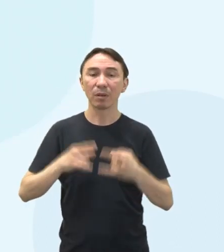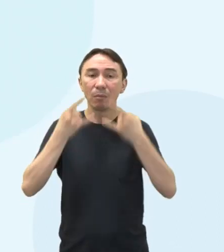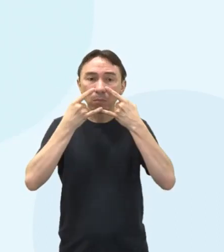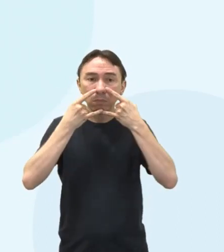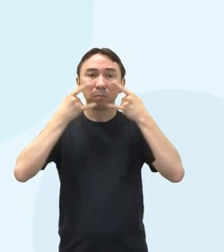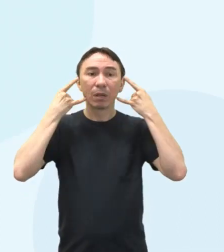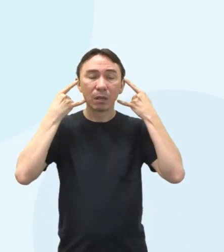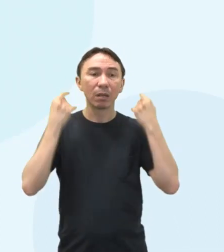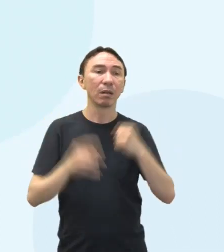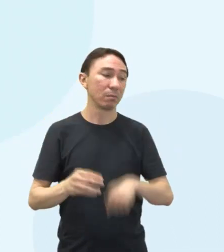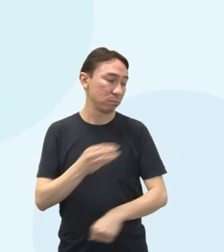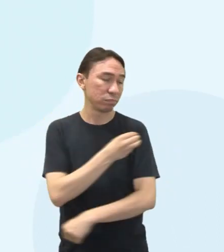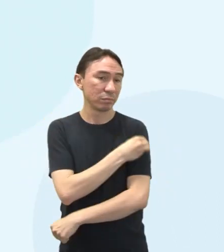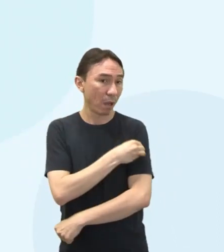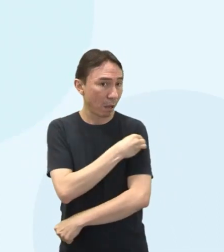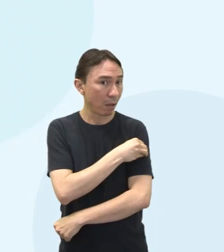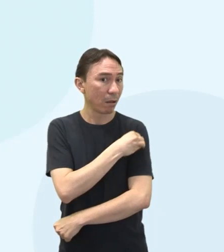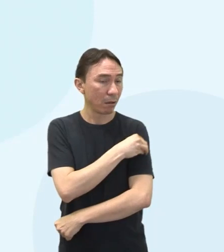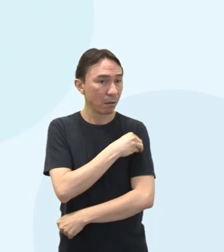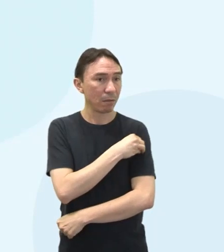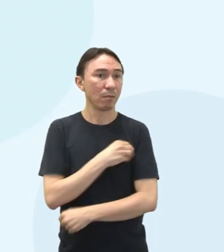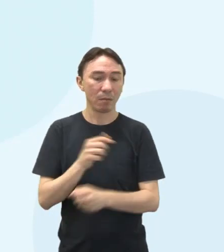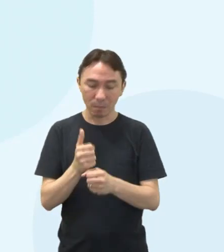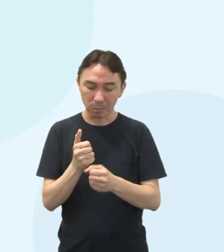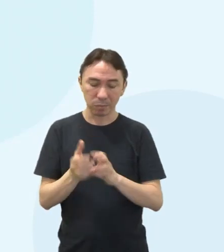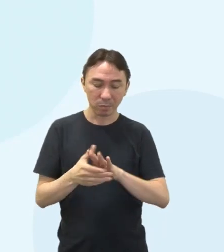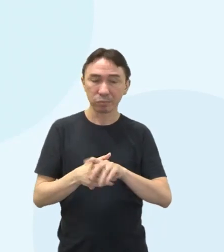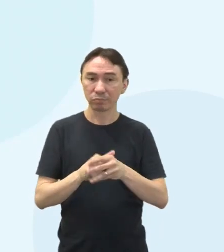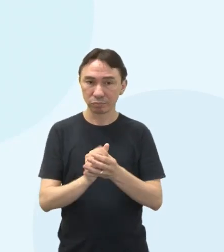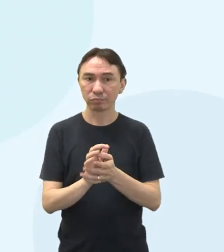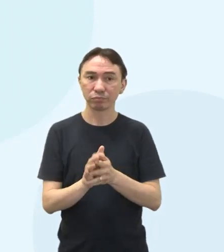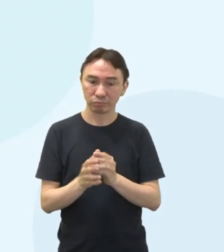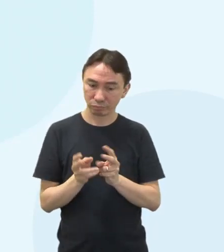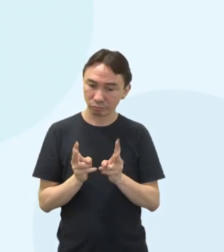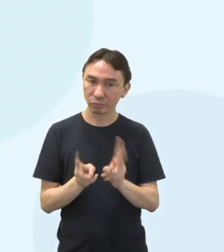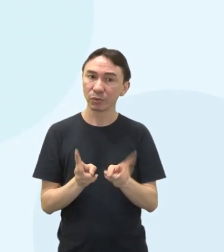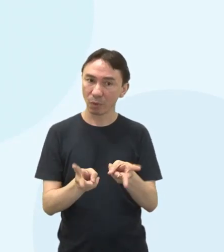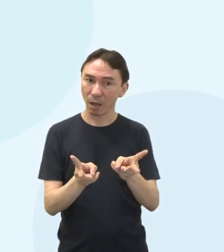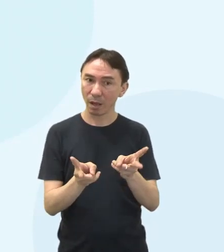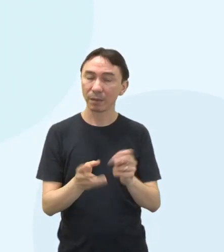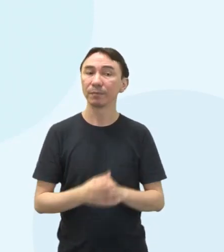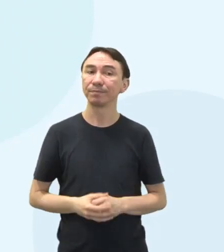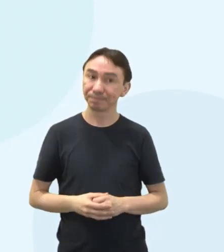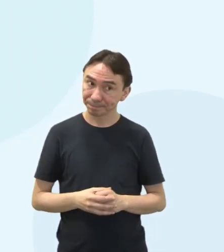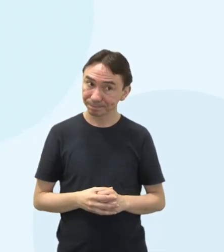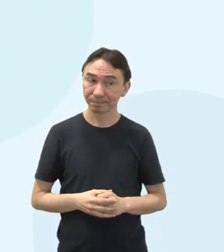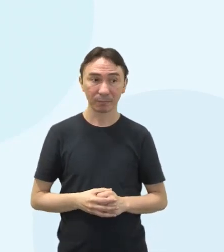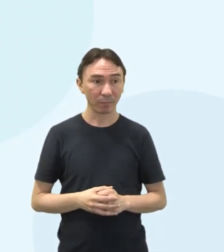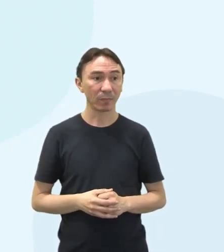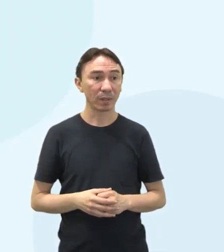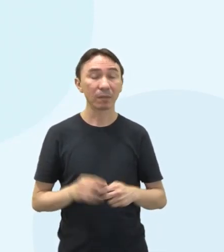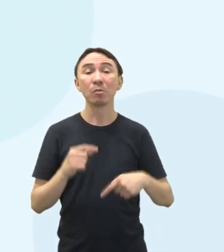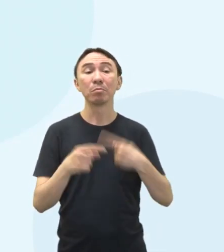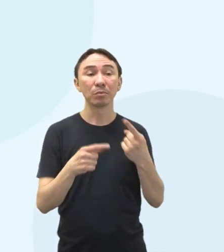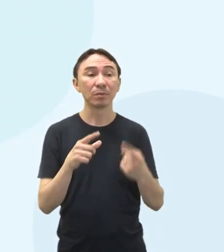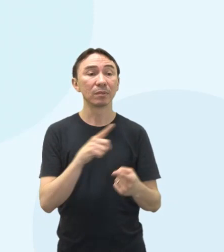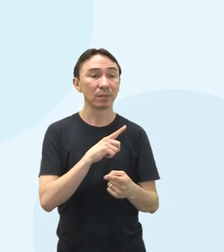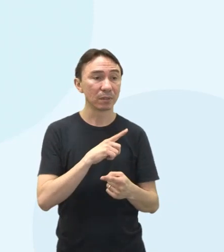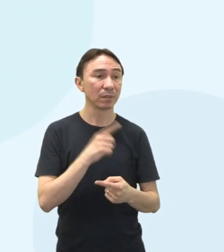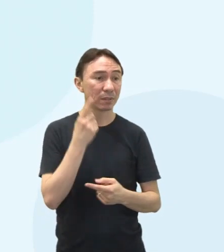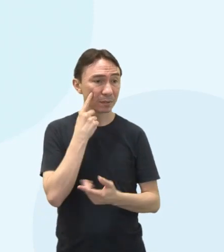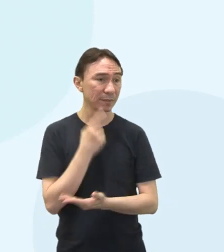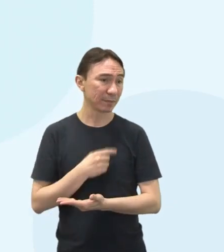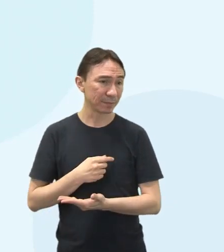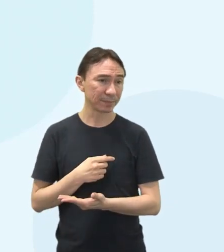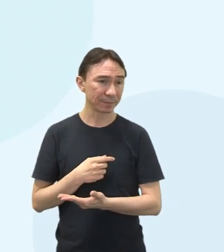também de álcool em gel durante as nossas aulas presenciais nas escolas e depois propor ações com os professores